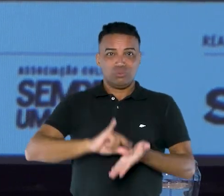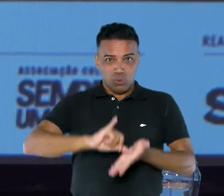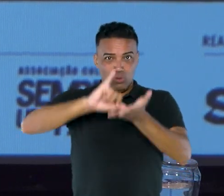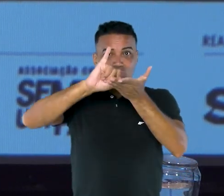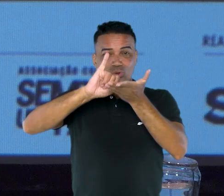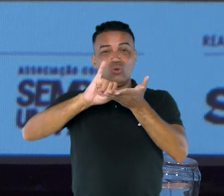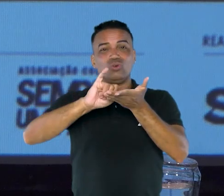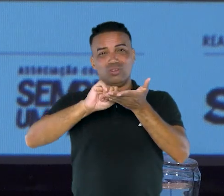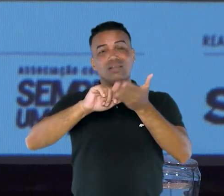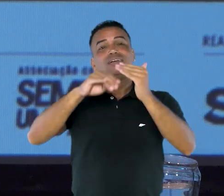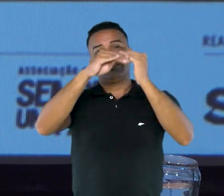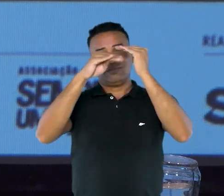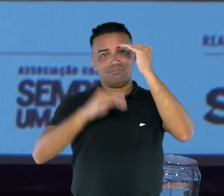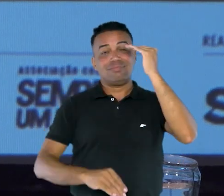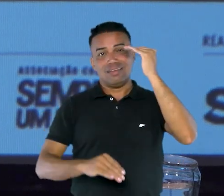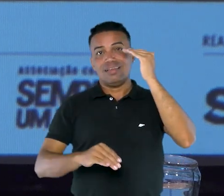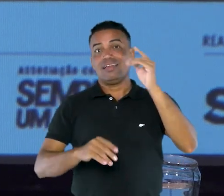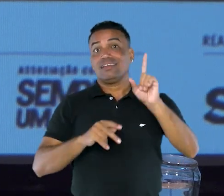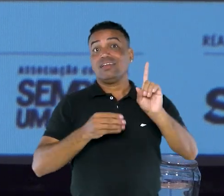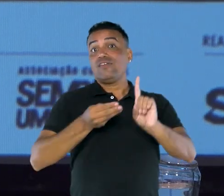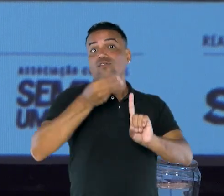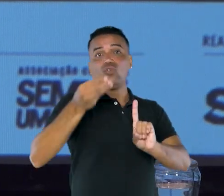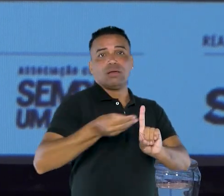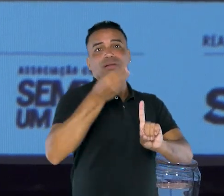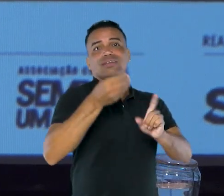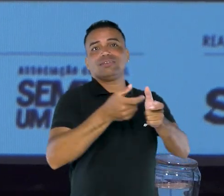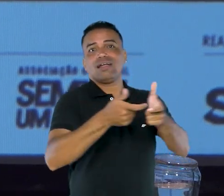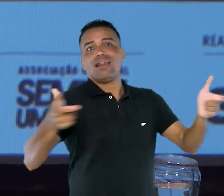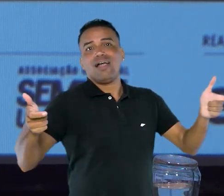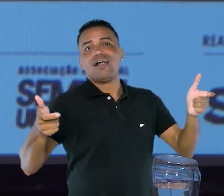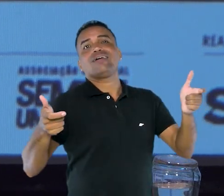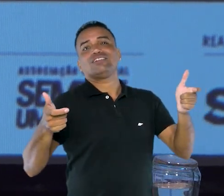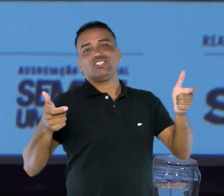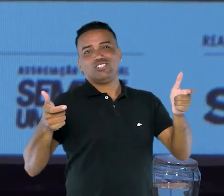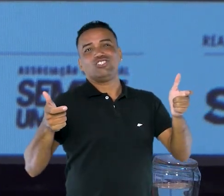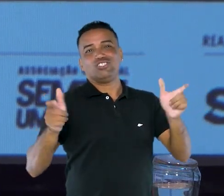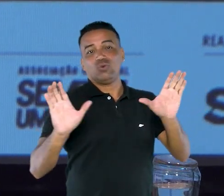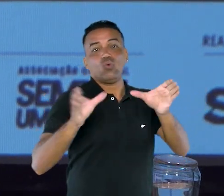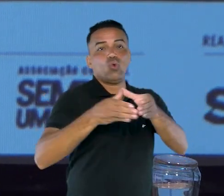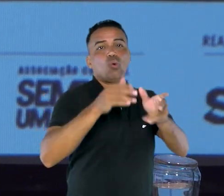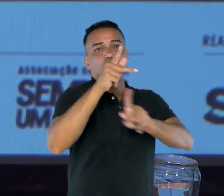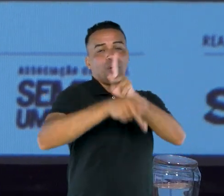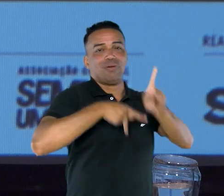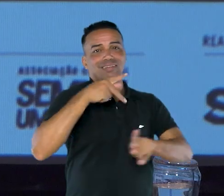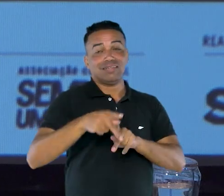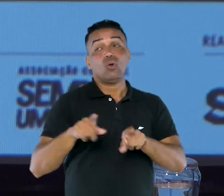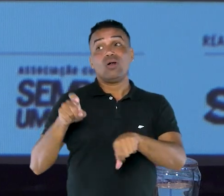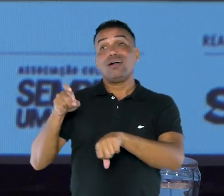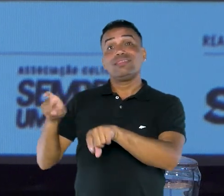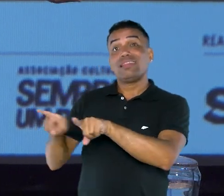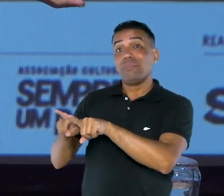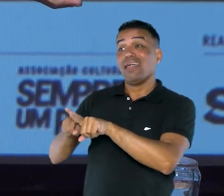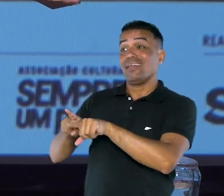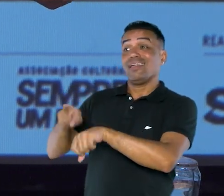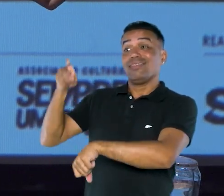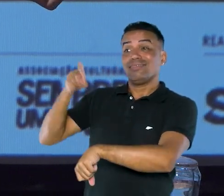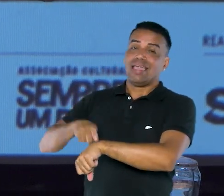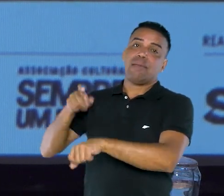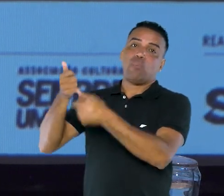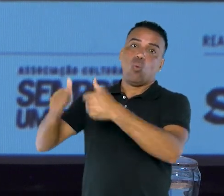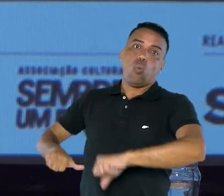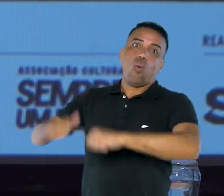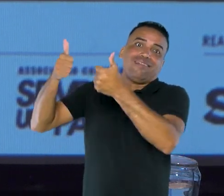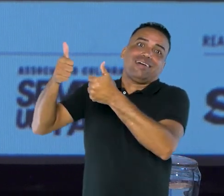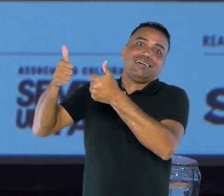a desigualdade do capital que vulnerabiliza grande parte da população, mas eu vejo uma desigualdade de tempo também, de tempo de